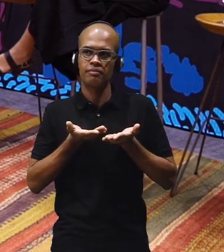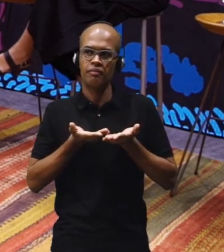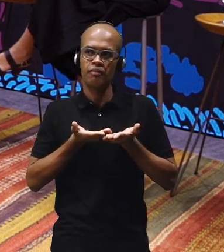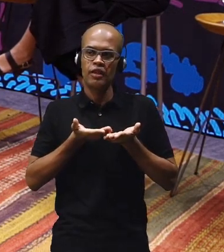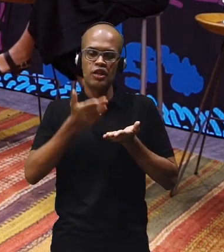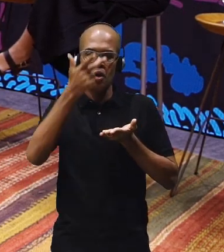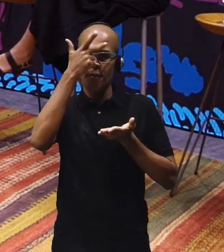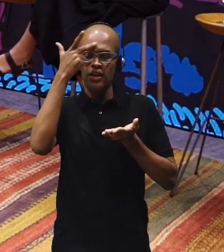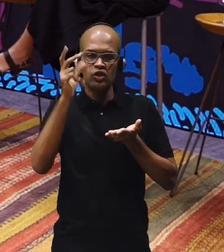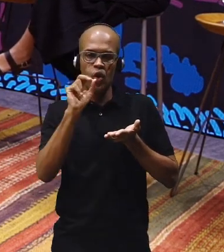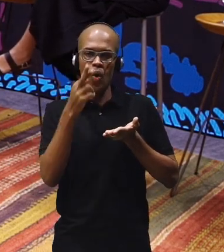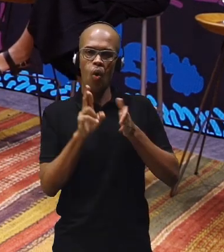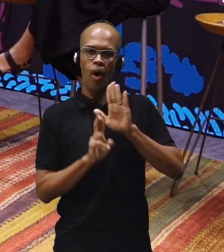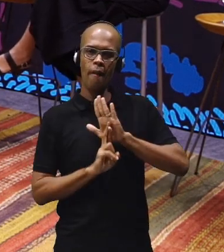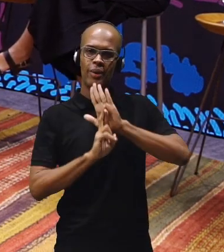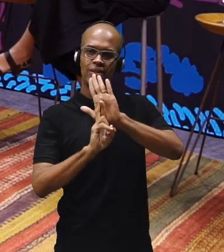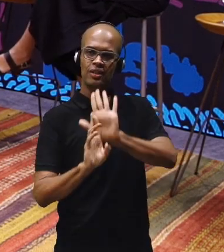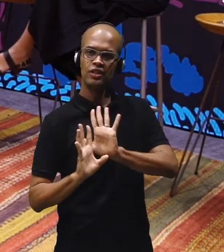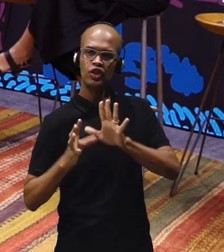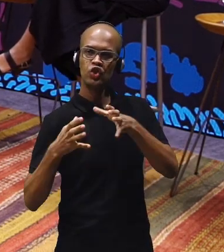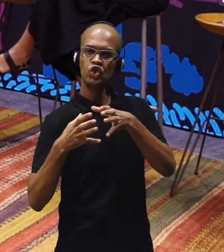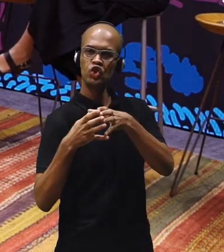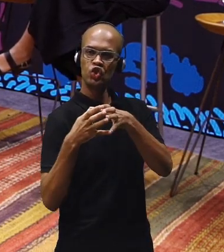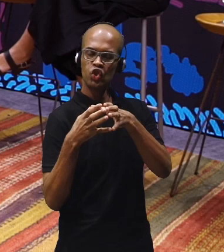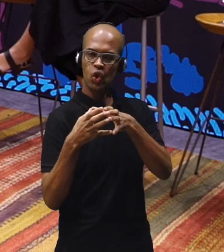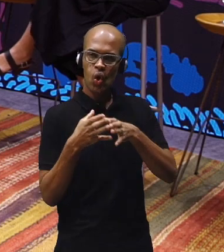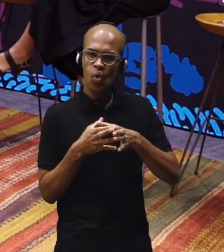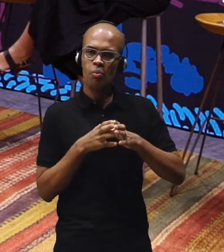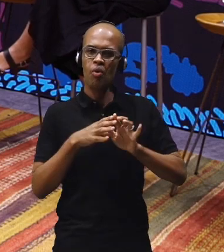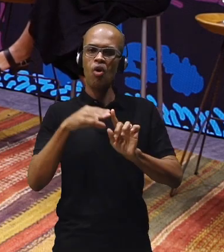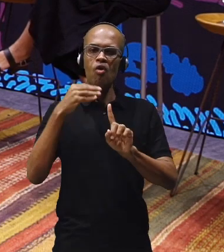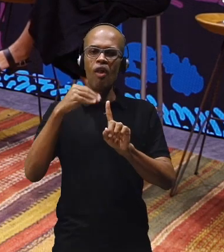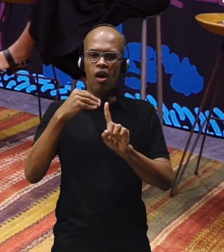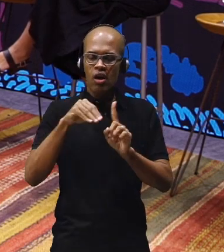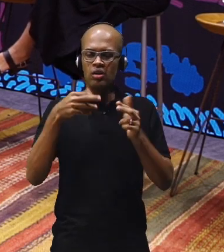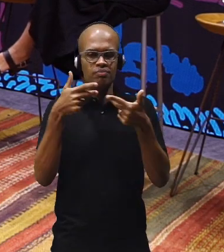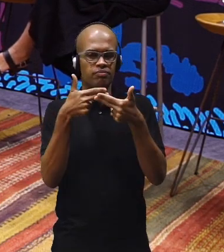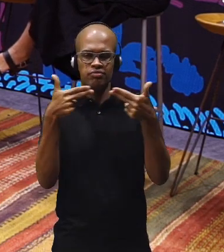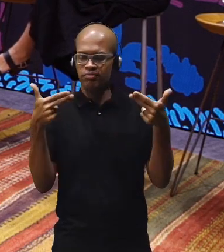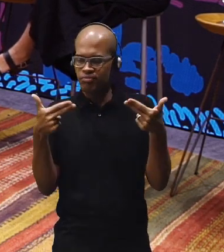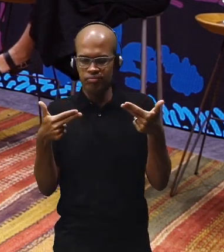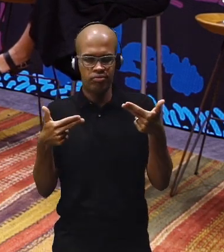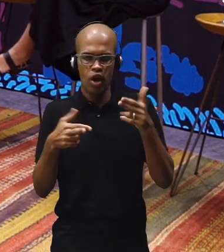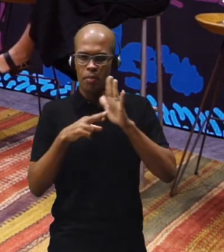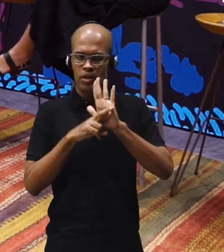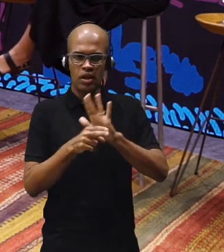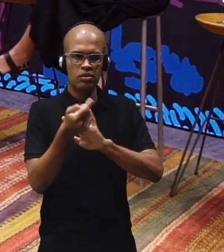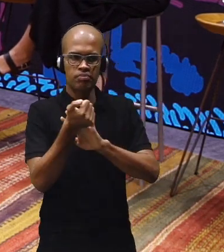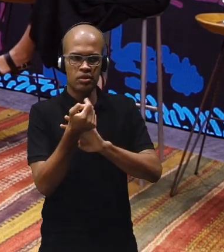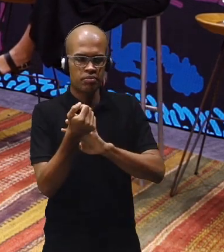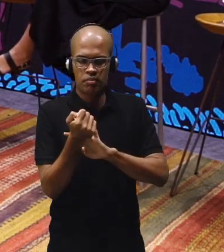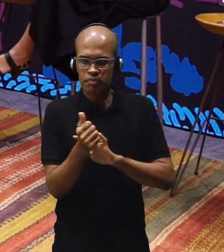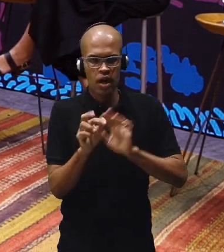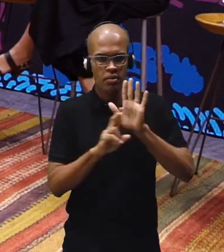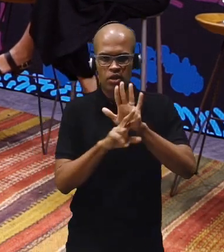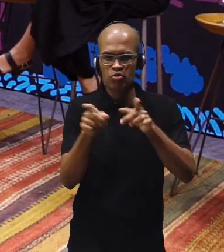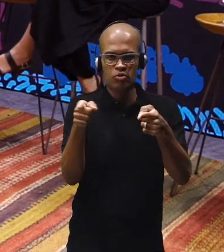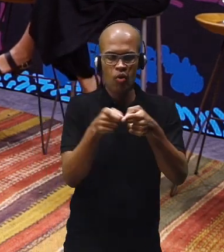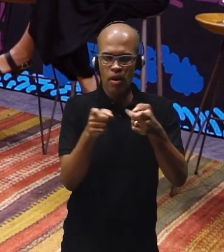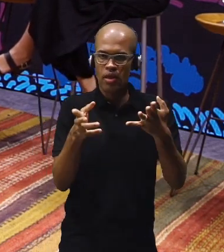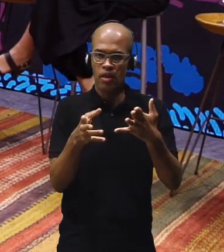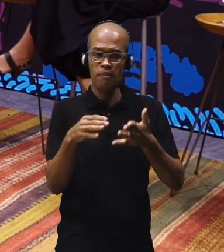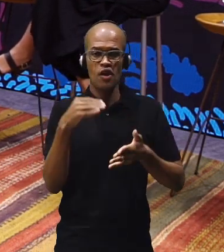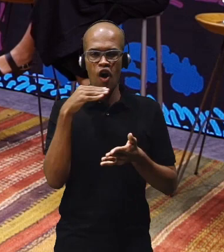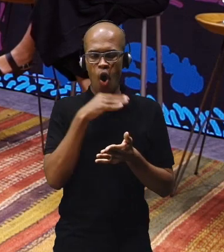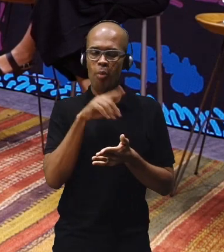pessoas ou representantes de grupos historicamente marginalizados ou subrepresentados ou representantes de minorias, o que,